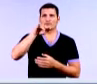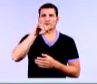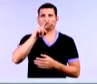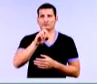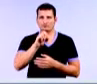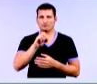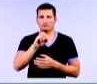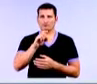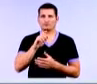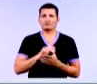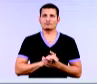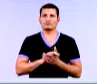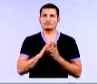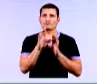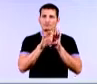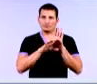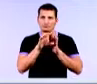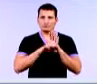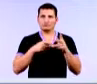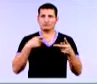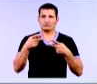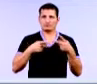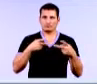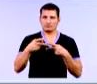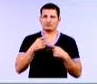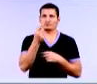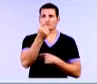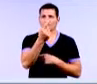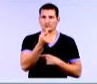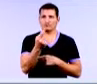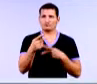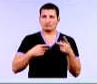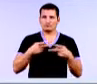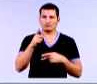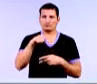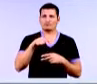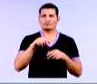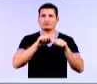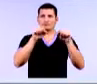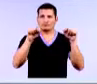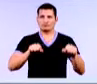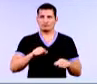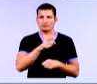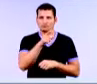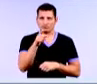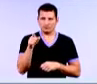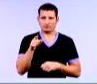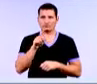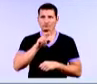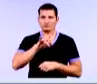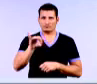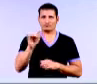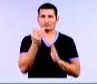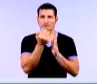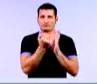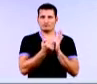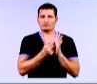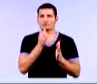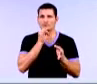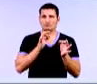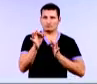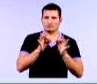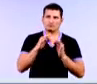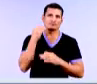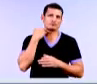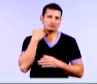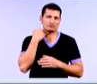com o conceito de projeto. Cada projeto é um sistema que você vai desenvolver. Vai desenvolver um sistema de controle bancário?